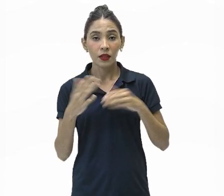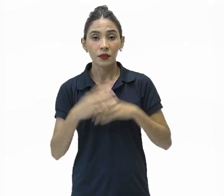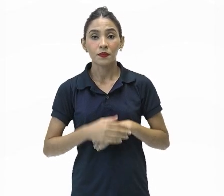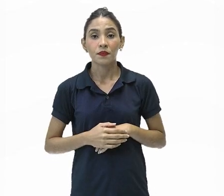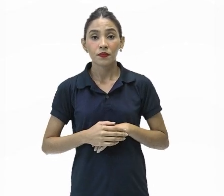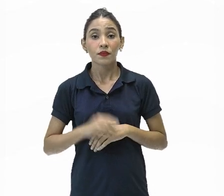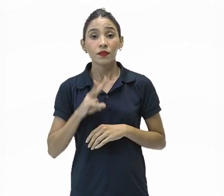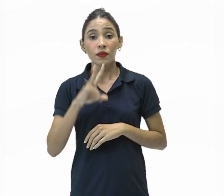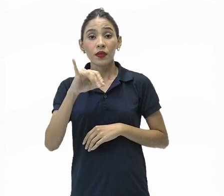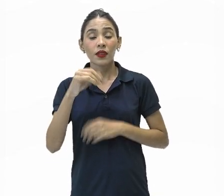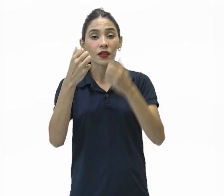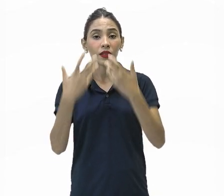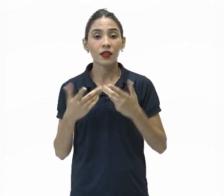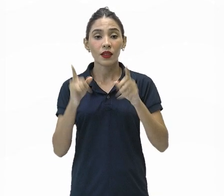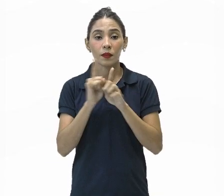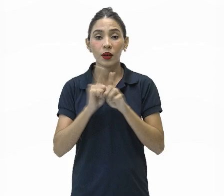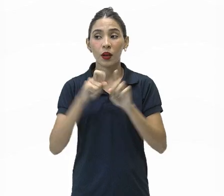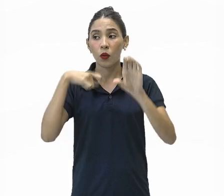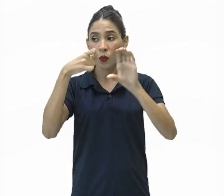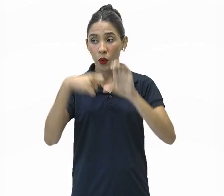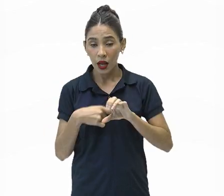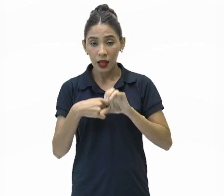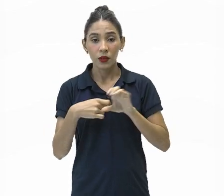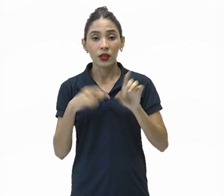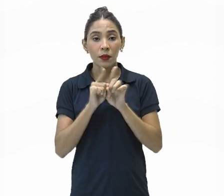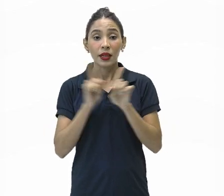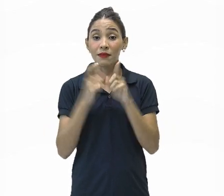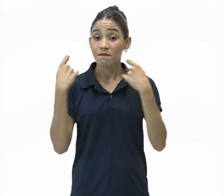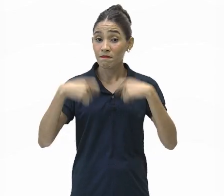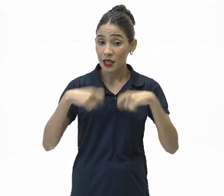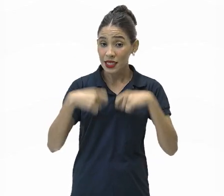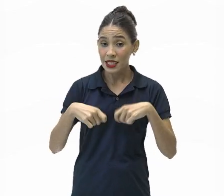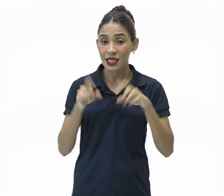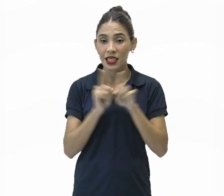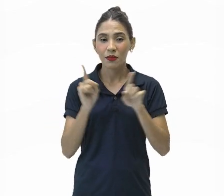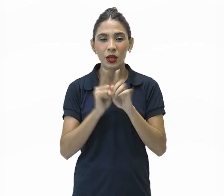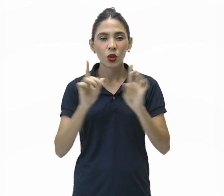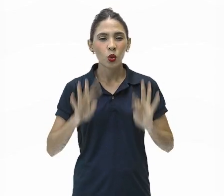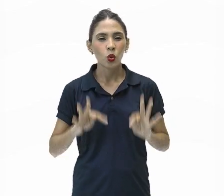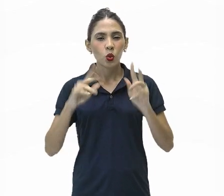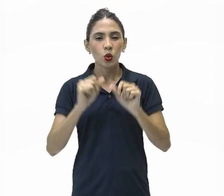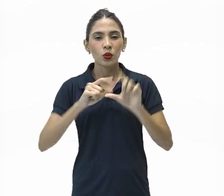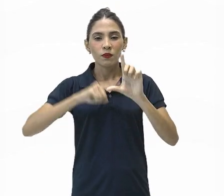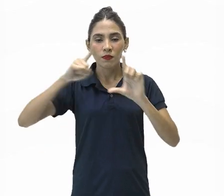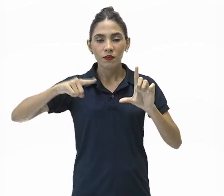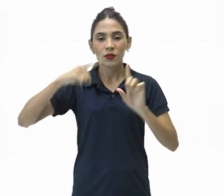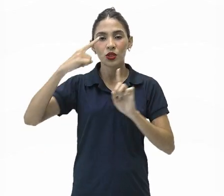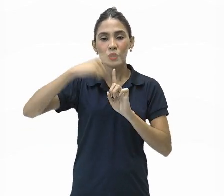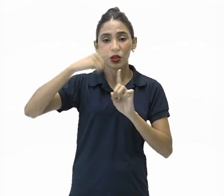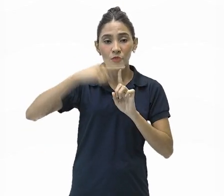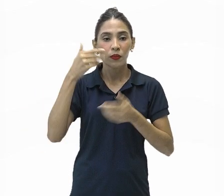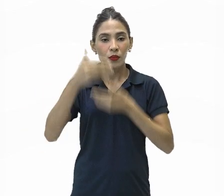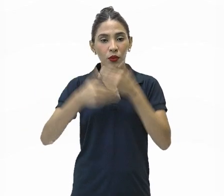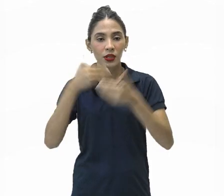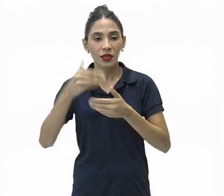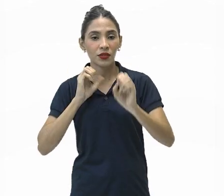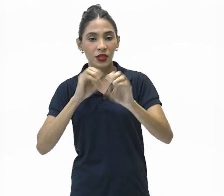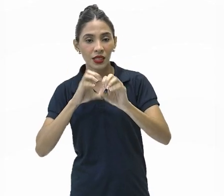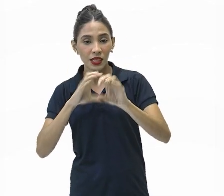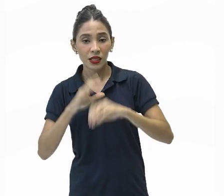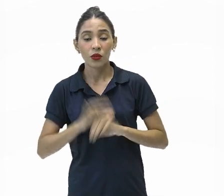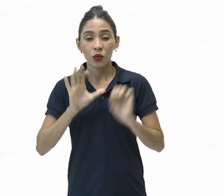ela determina que a educação ambiental deve permear todos os níveis e modalidades do processo